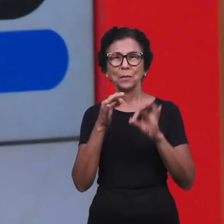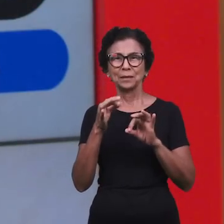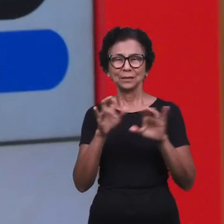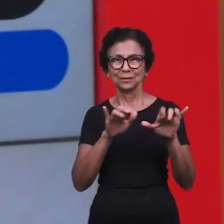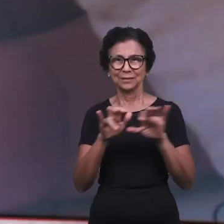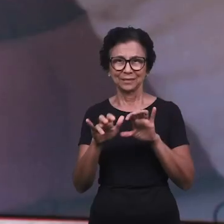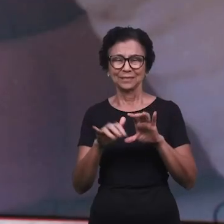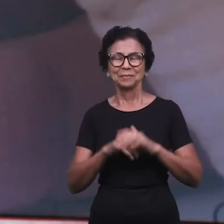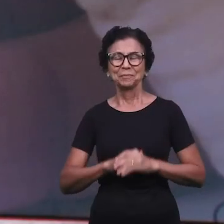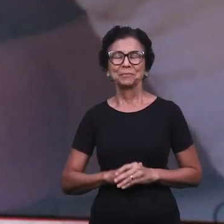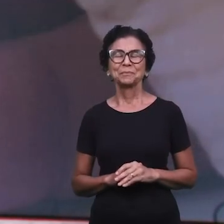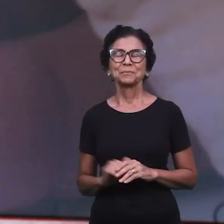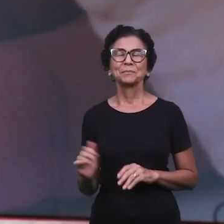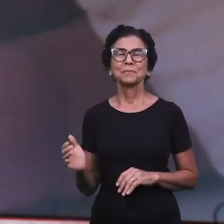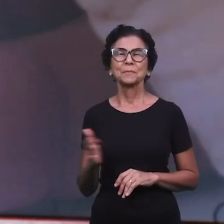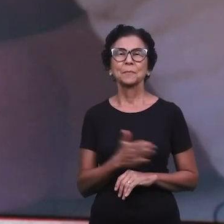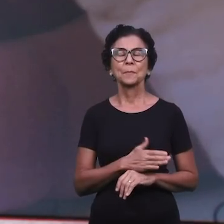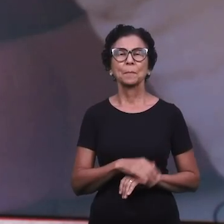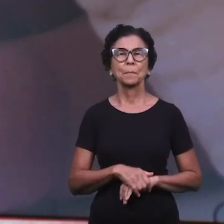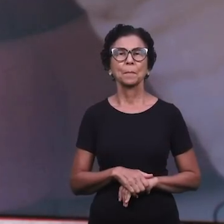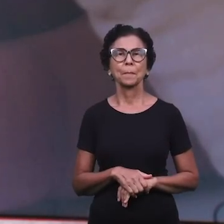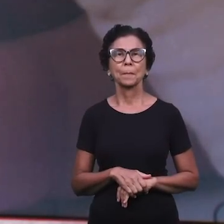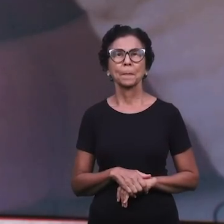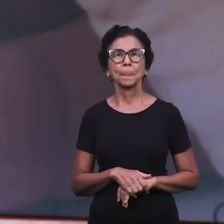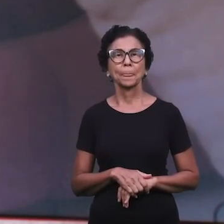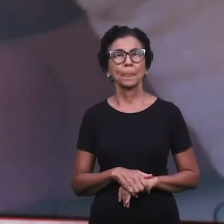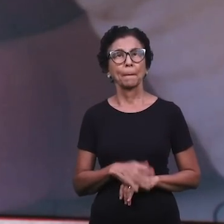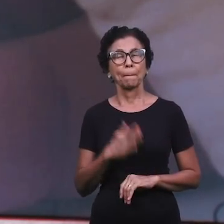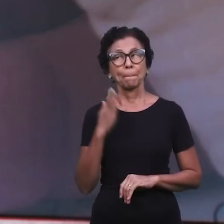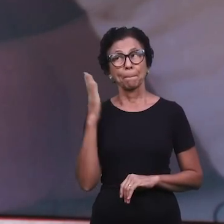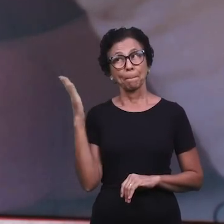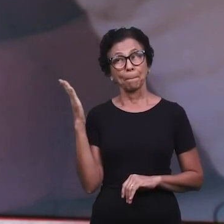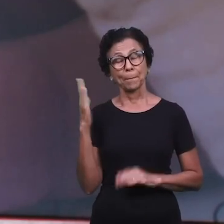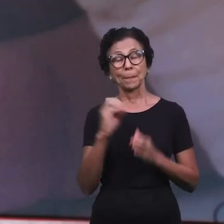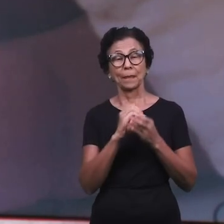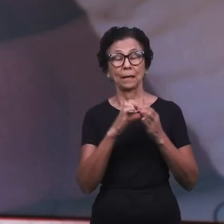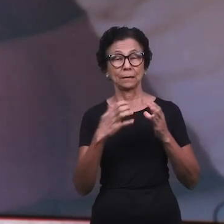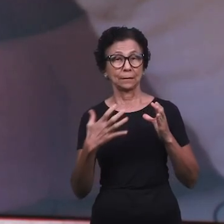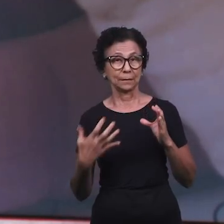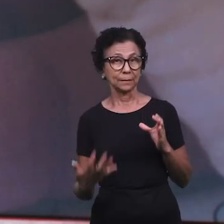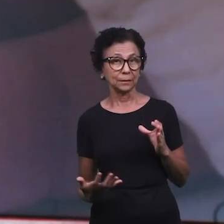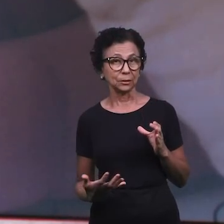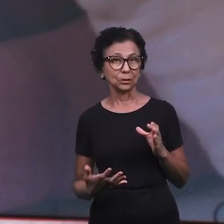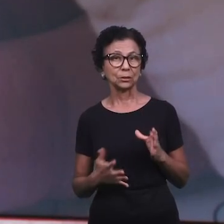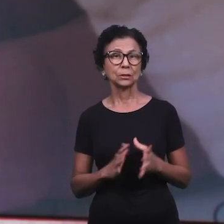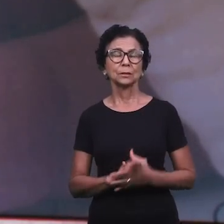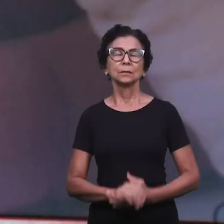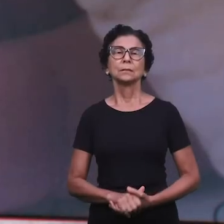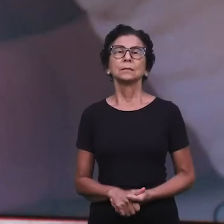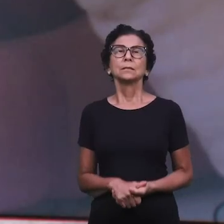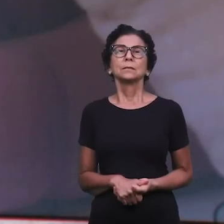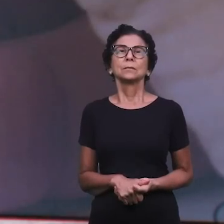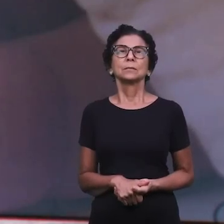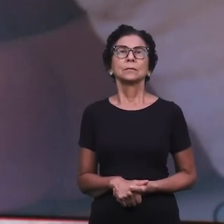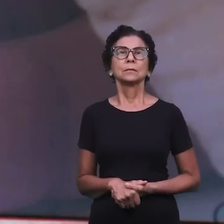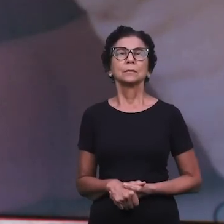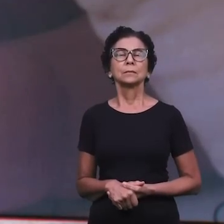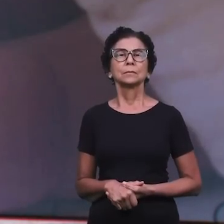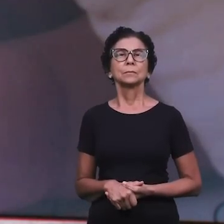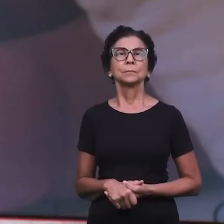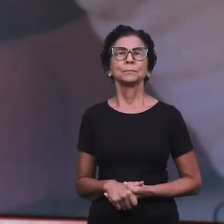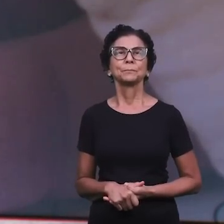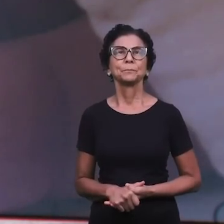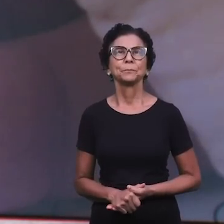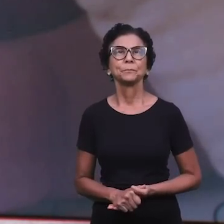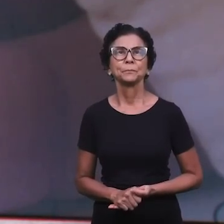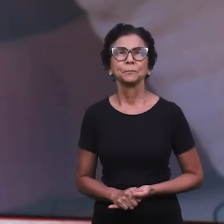tudo bem? Então vamos lá. A primeira característica que a gente separou, e nós vamos conversar um pouquinho sobre ela, é o seguinte: